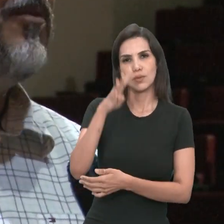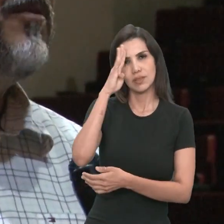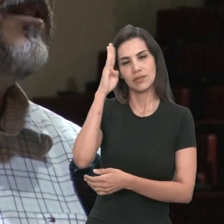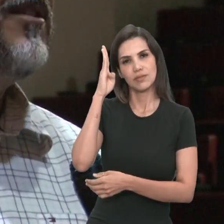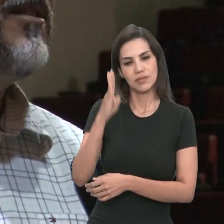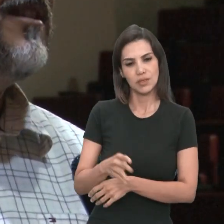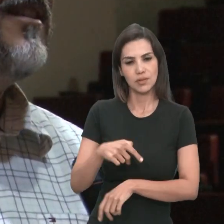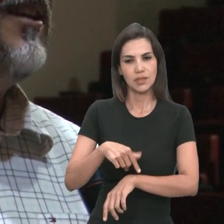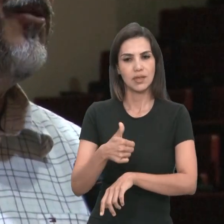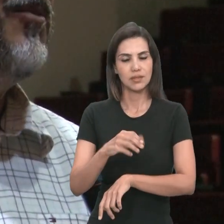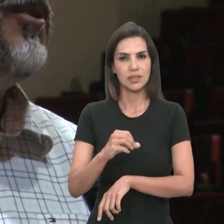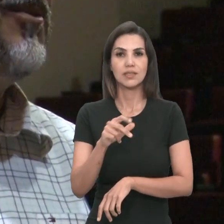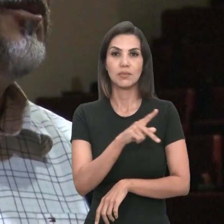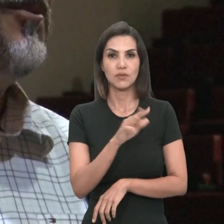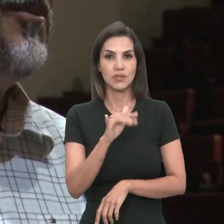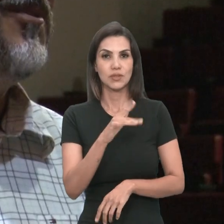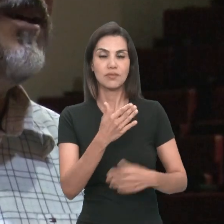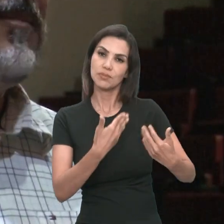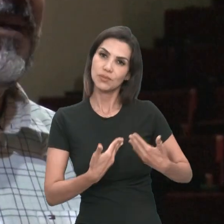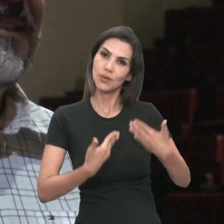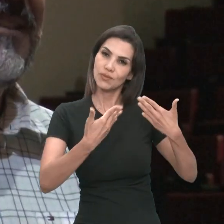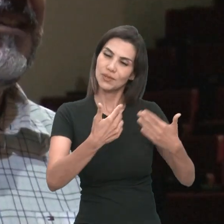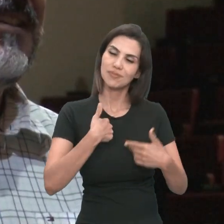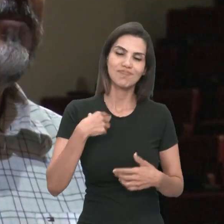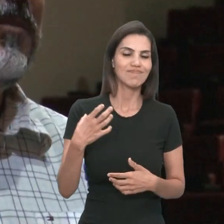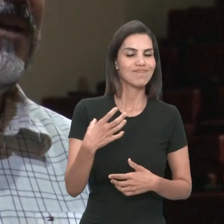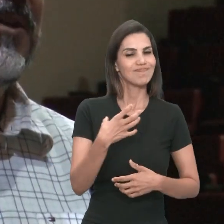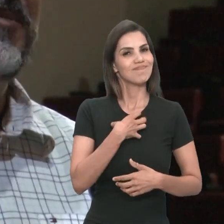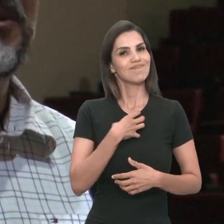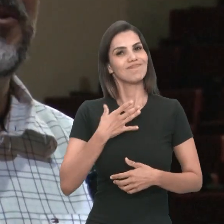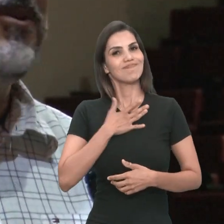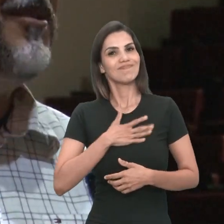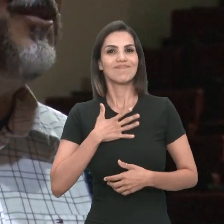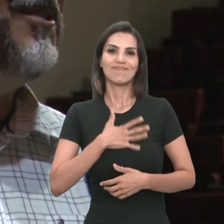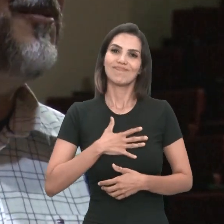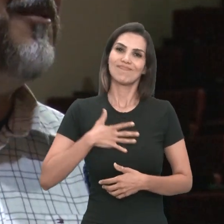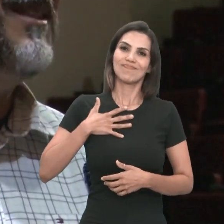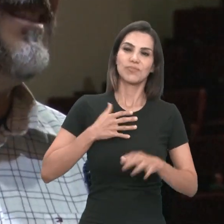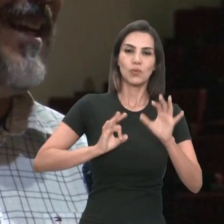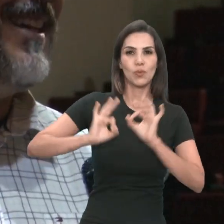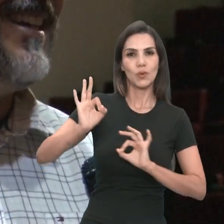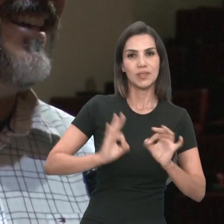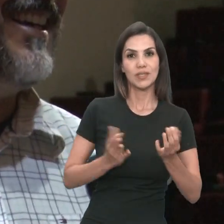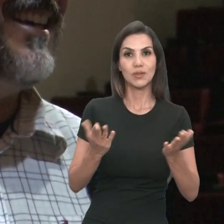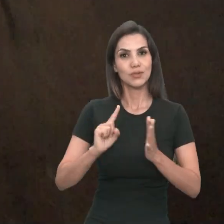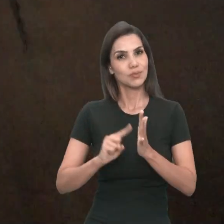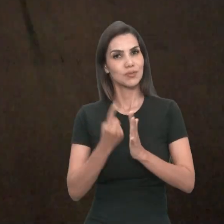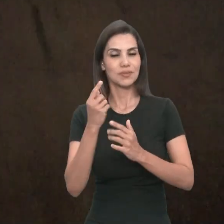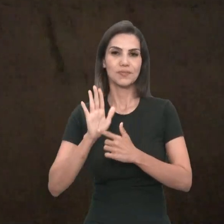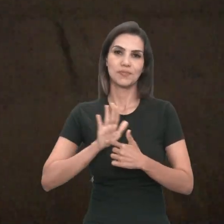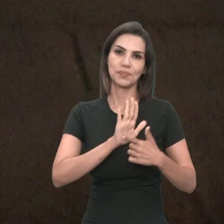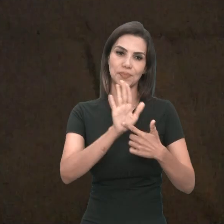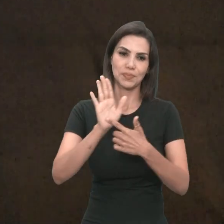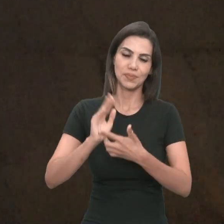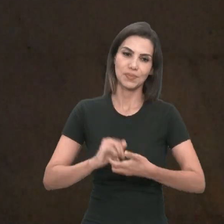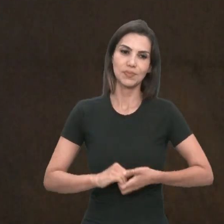fez o convite e eu aceitei com muito prazer, preparei o repertório e hoje foi a minha estreia aqui.